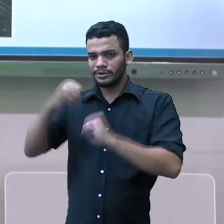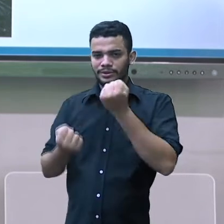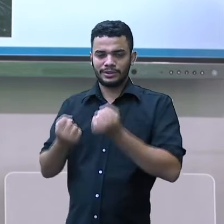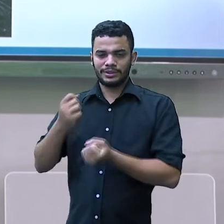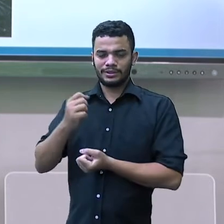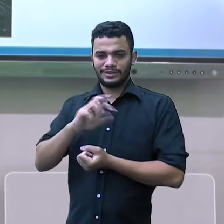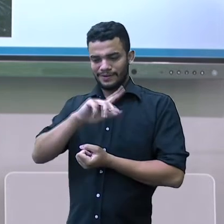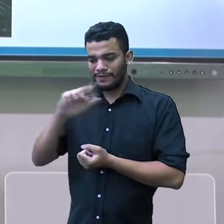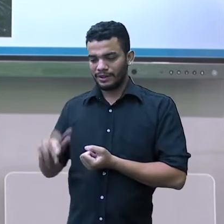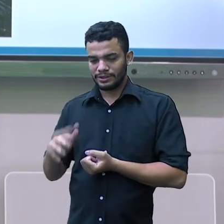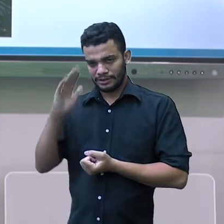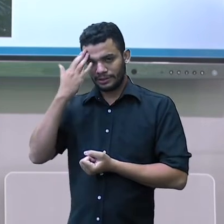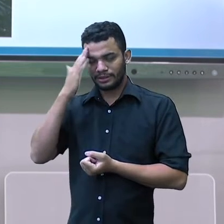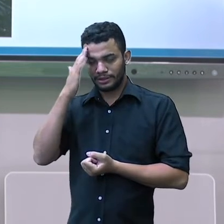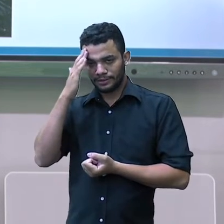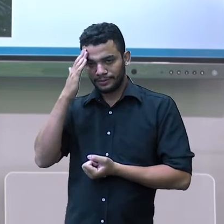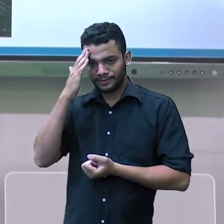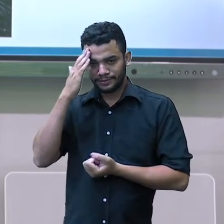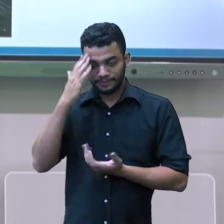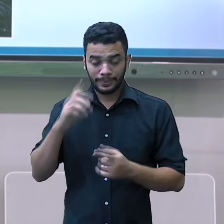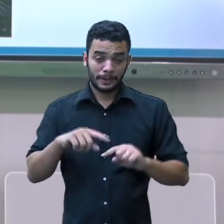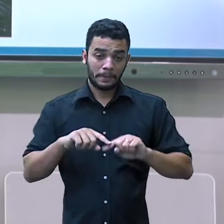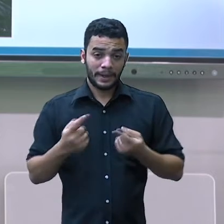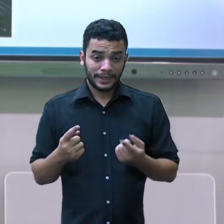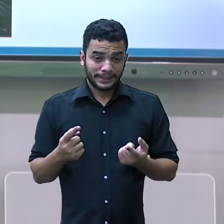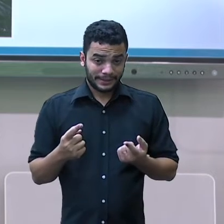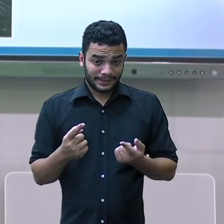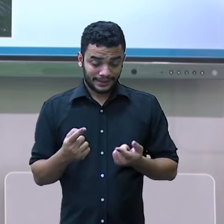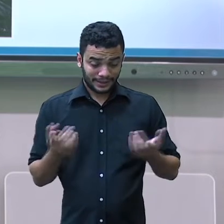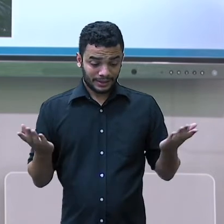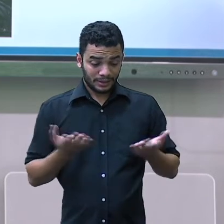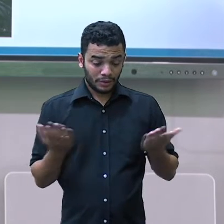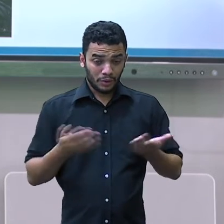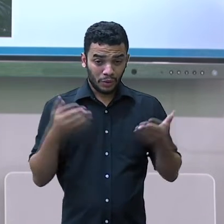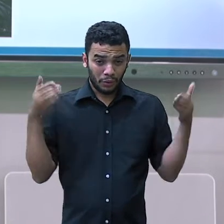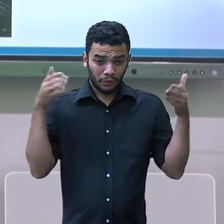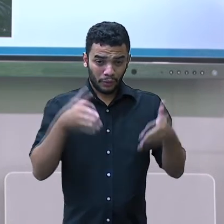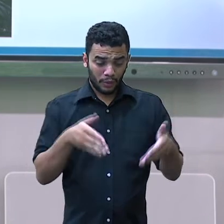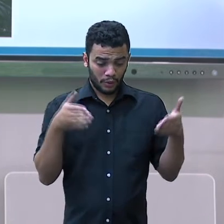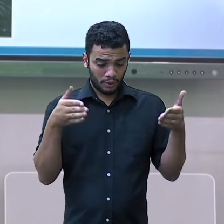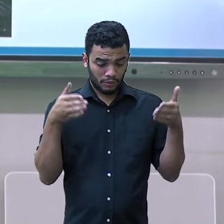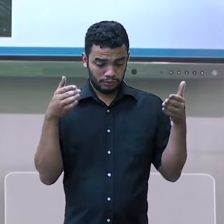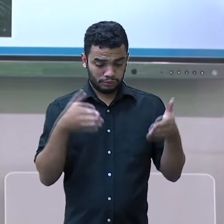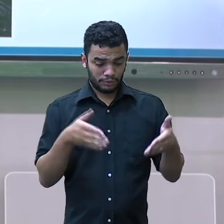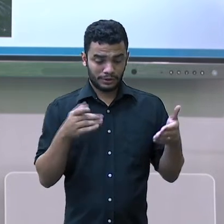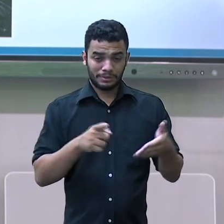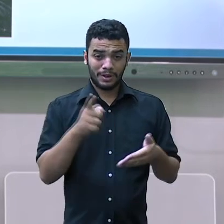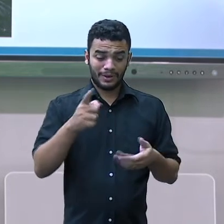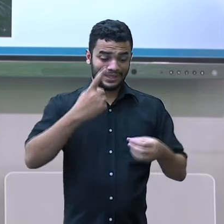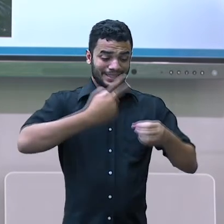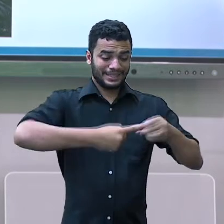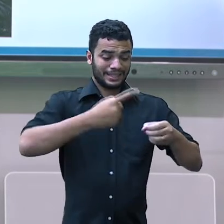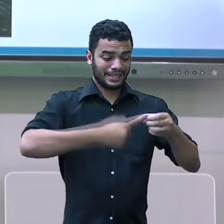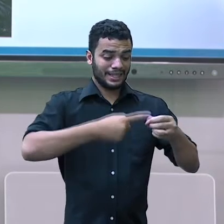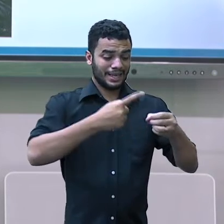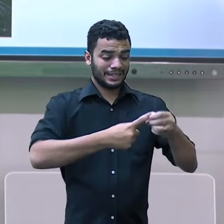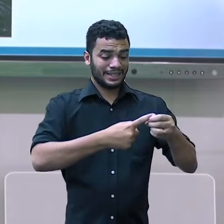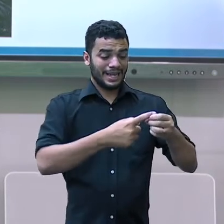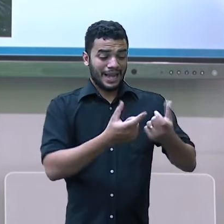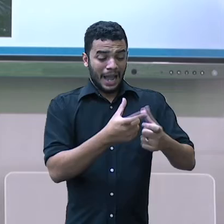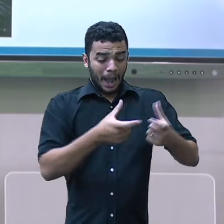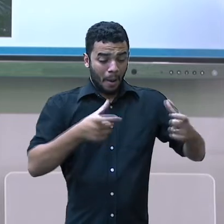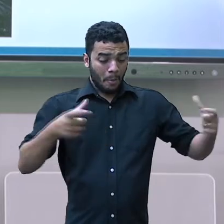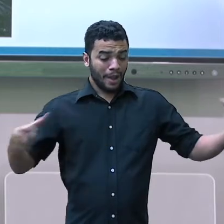Só que neste caso, nós estamos falando de uma cidade que a maior parte dela é formada por